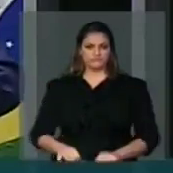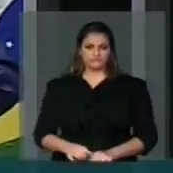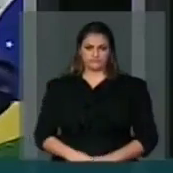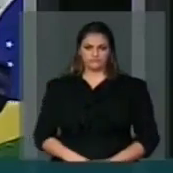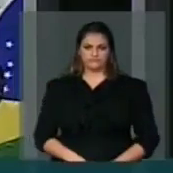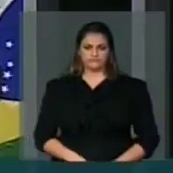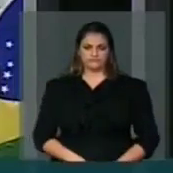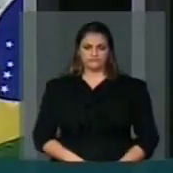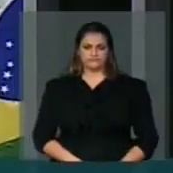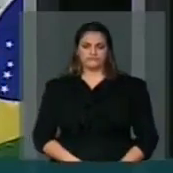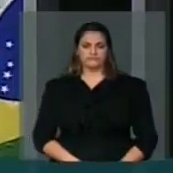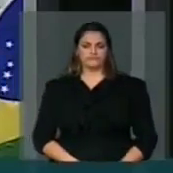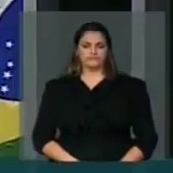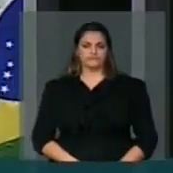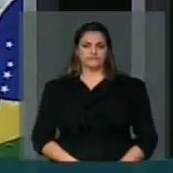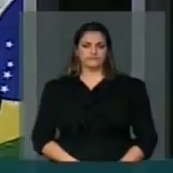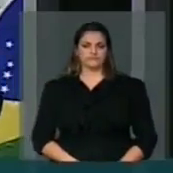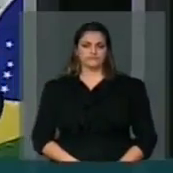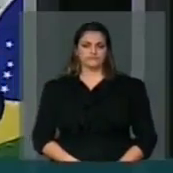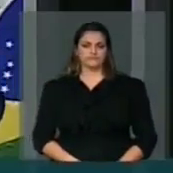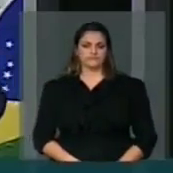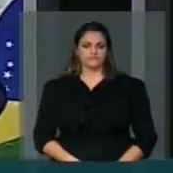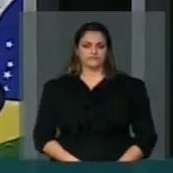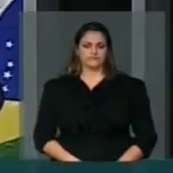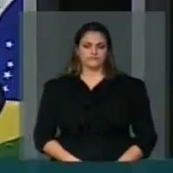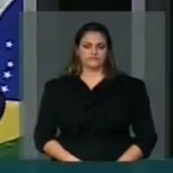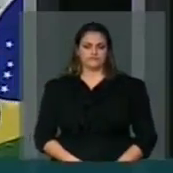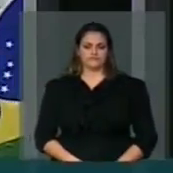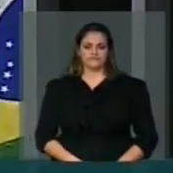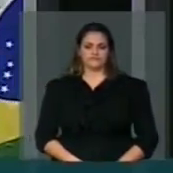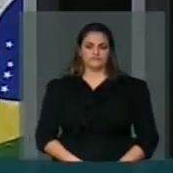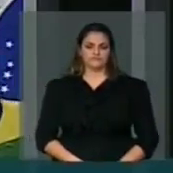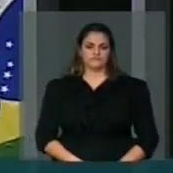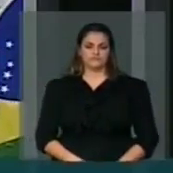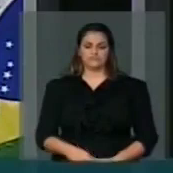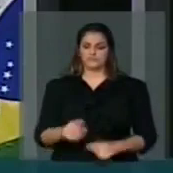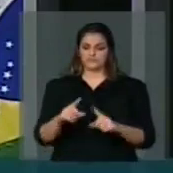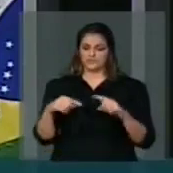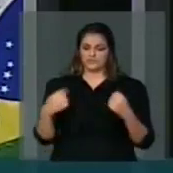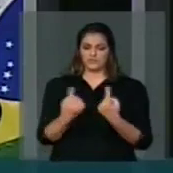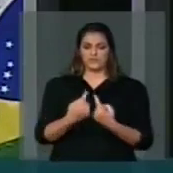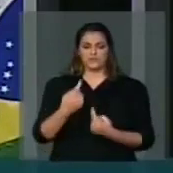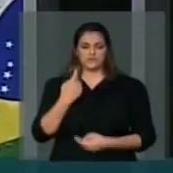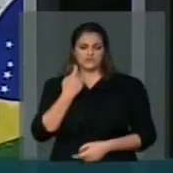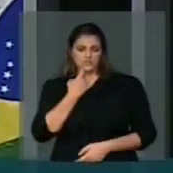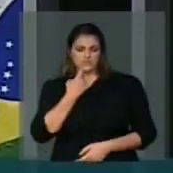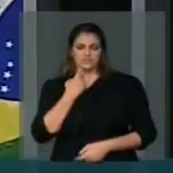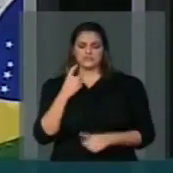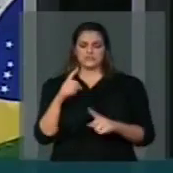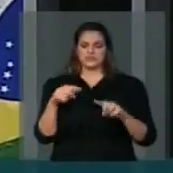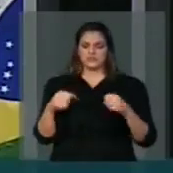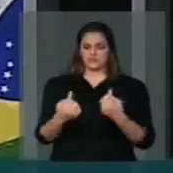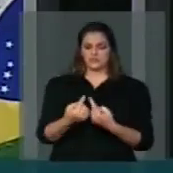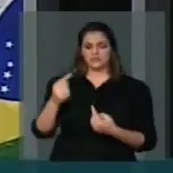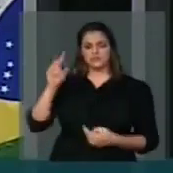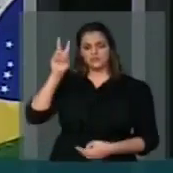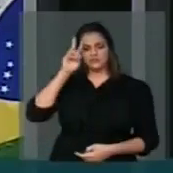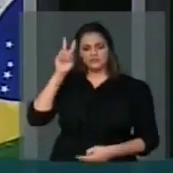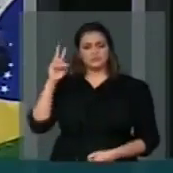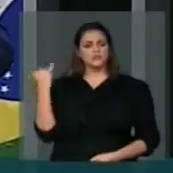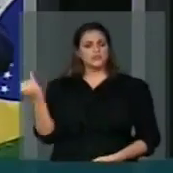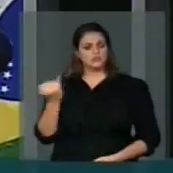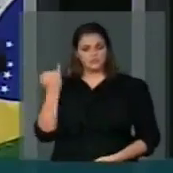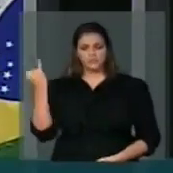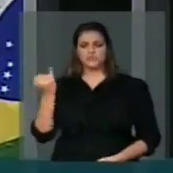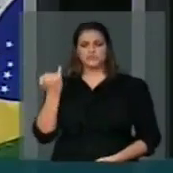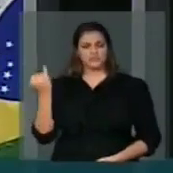Portanto, acho que essas sessões de sextas e de segundas, elas são importantes